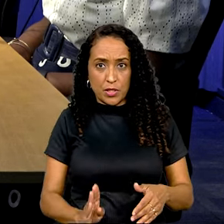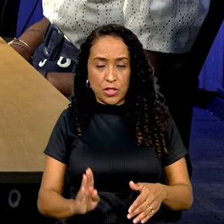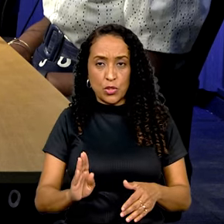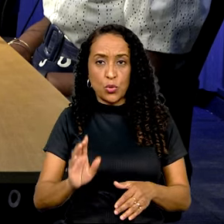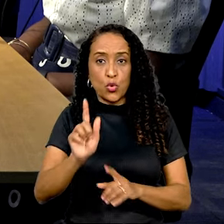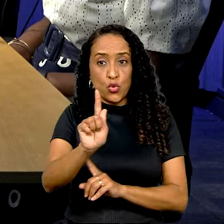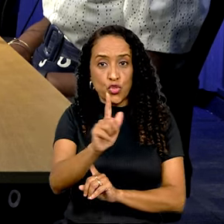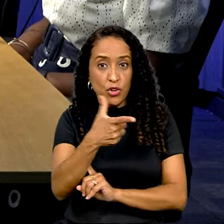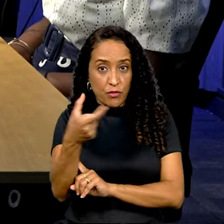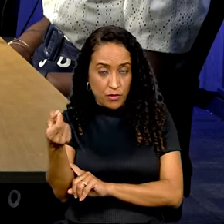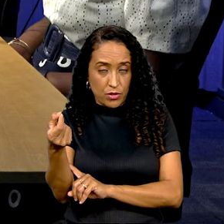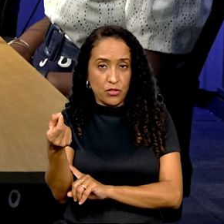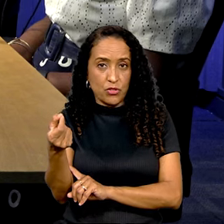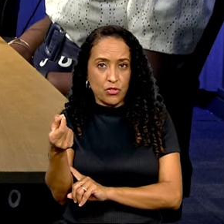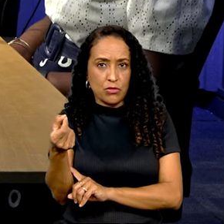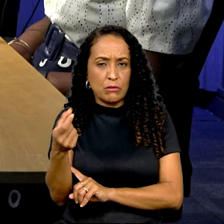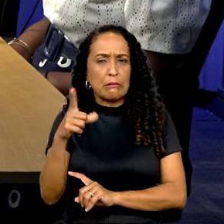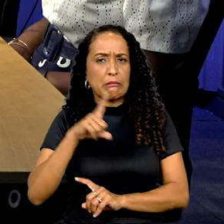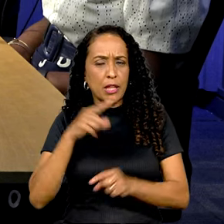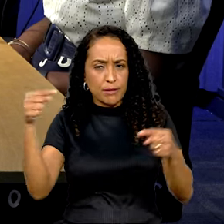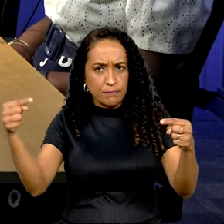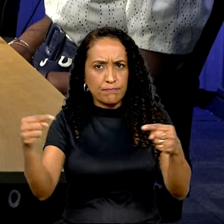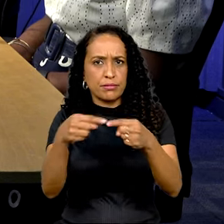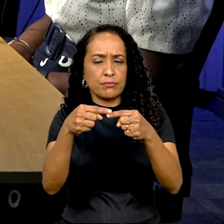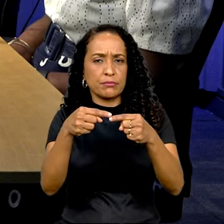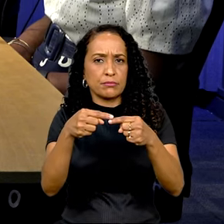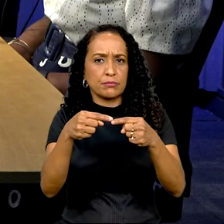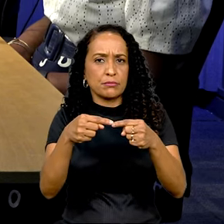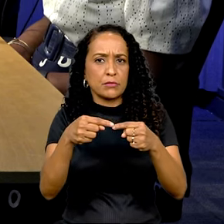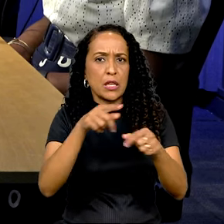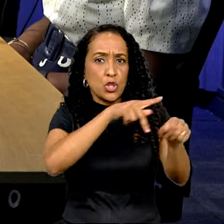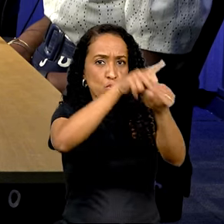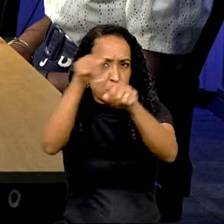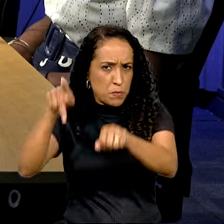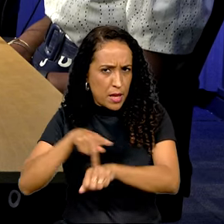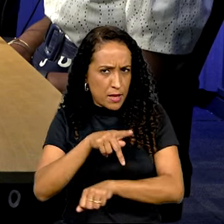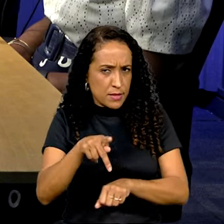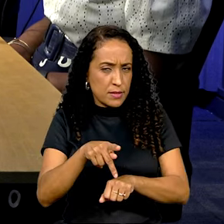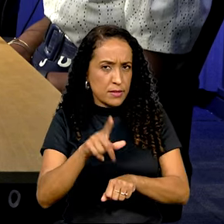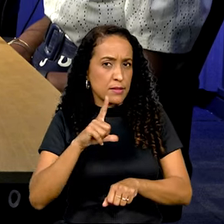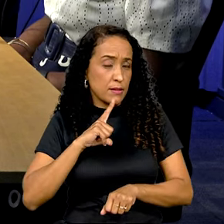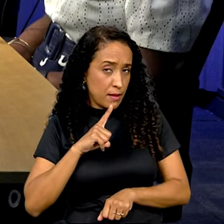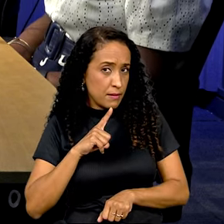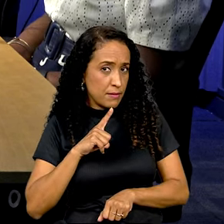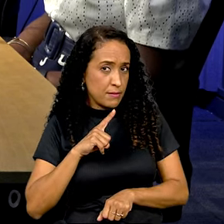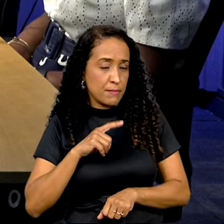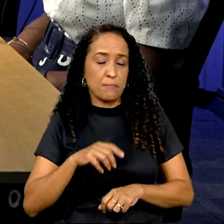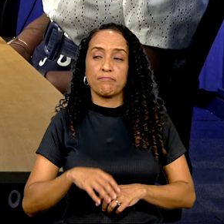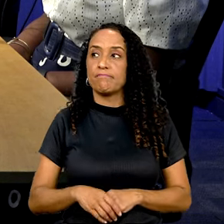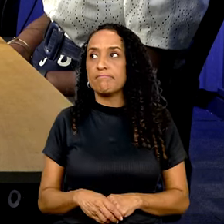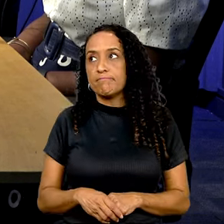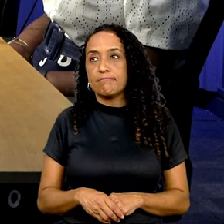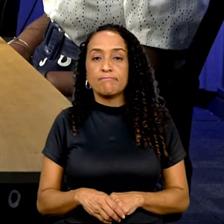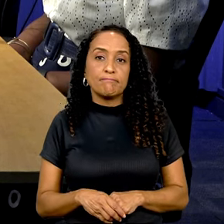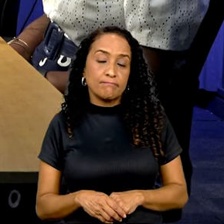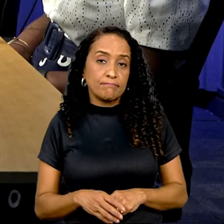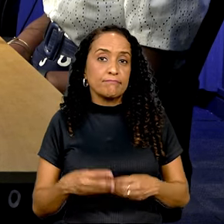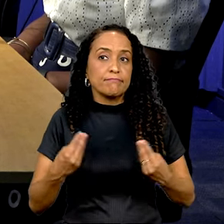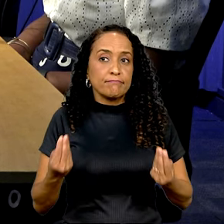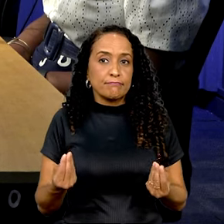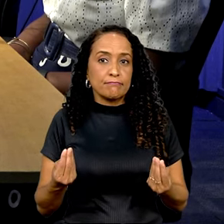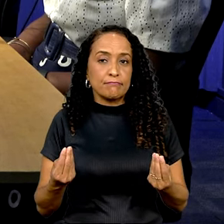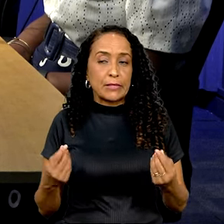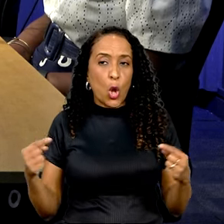brasileira no G20 H consenso para isso entre os países bom